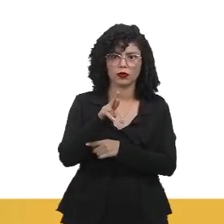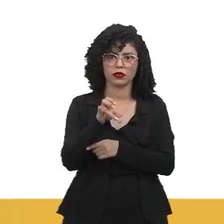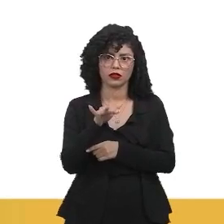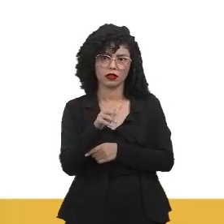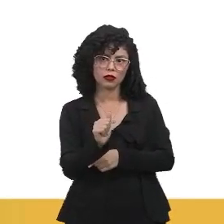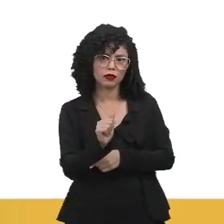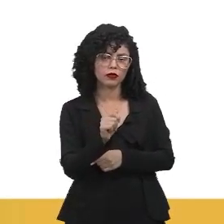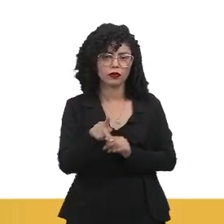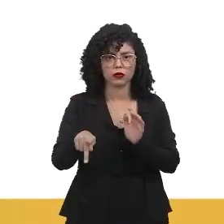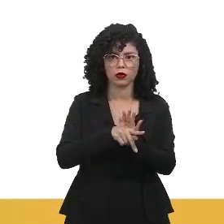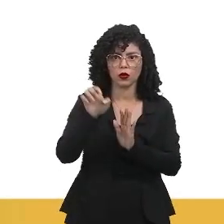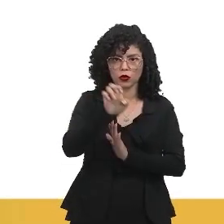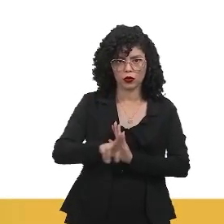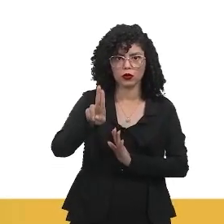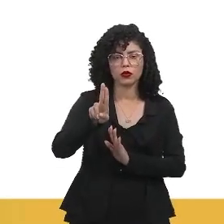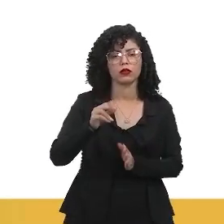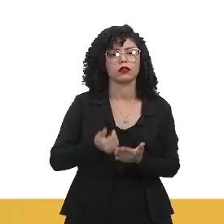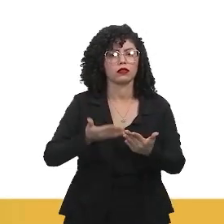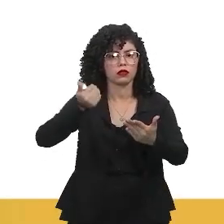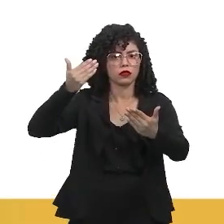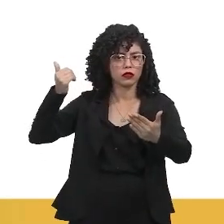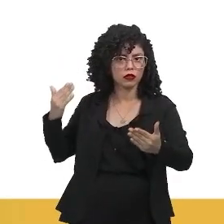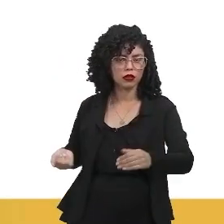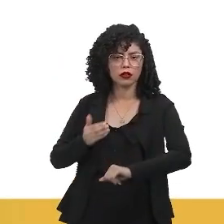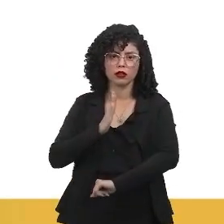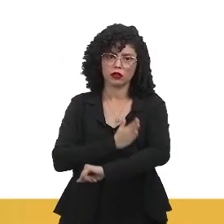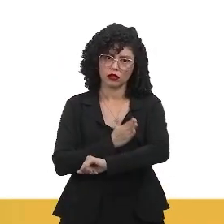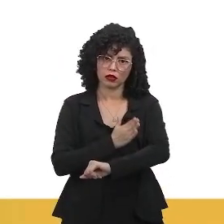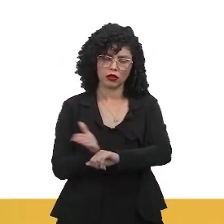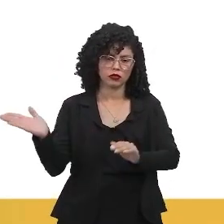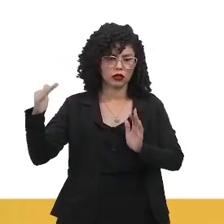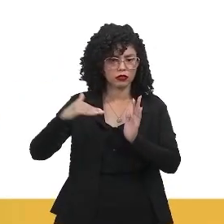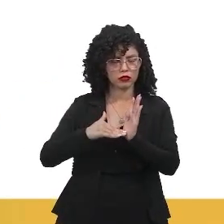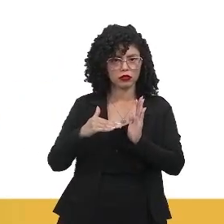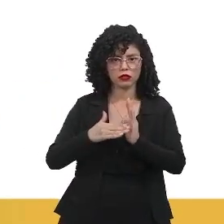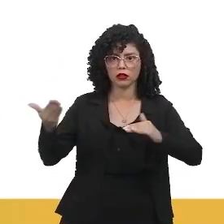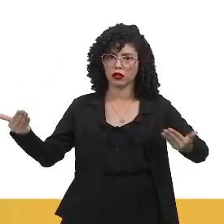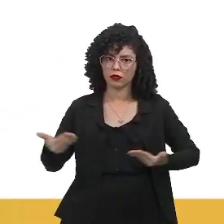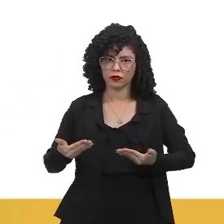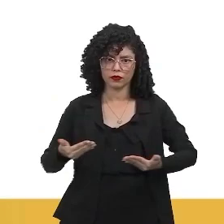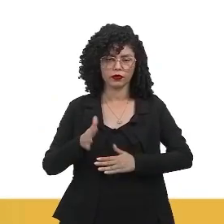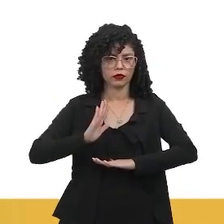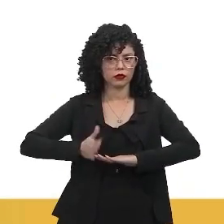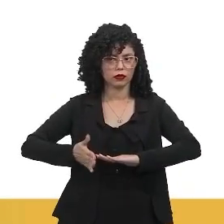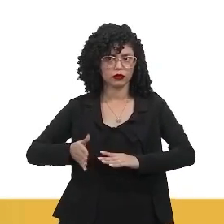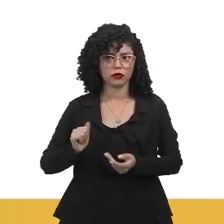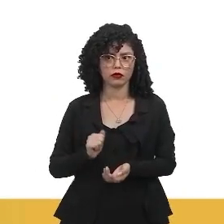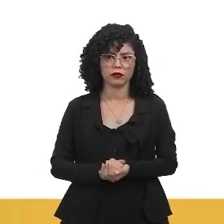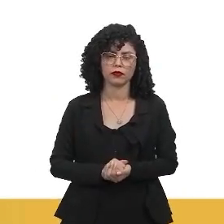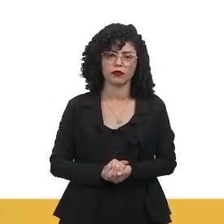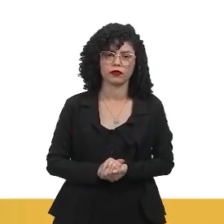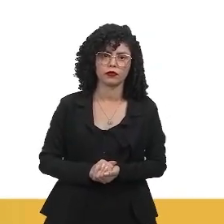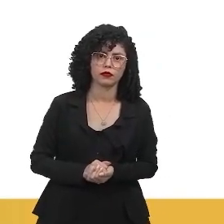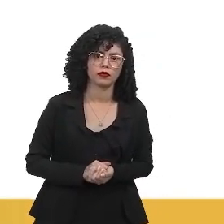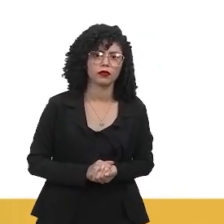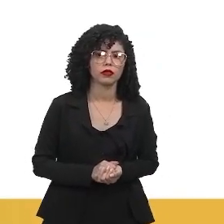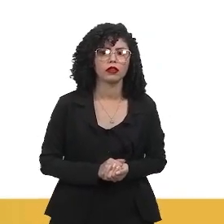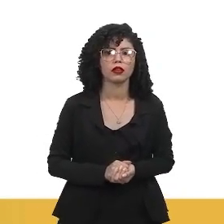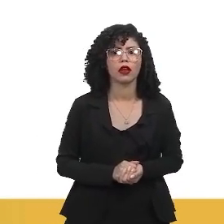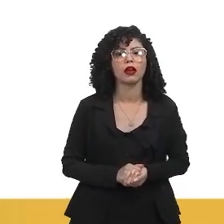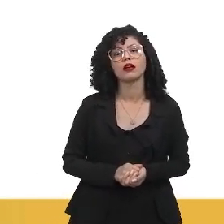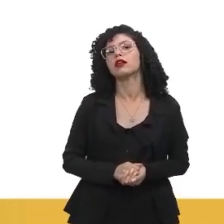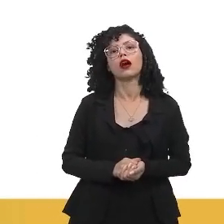da Europa Ocidental desde a Idade Média até a modernidade. Na modernidade, o Foucault fala que o tipo